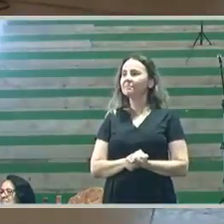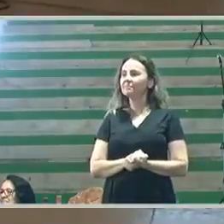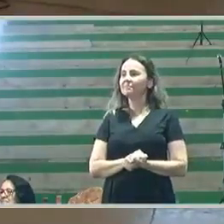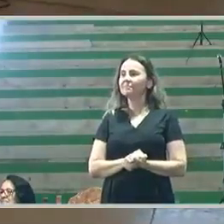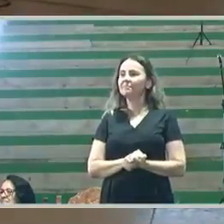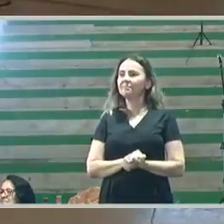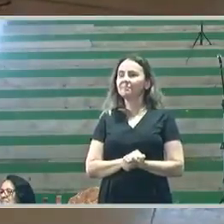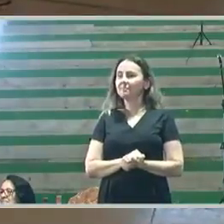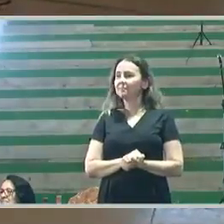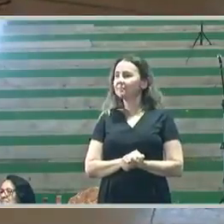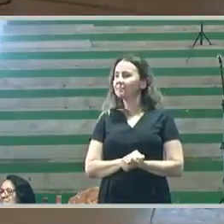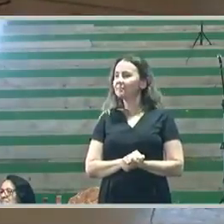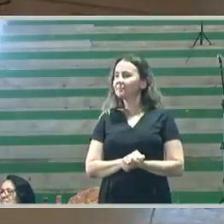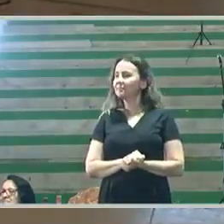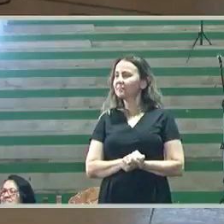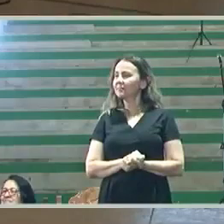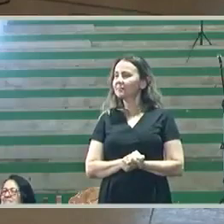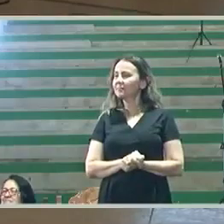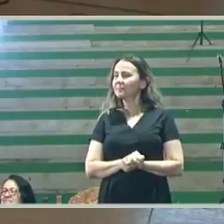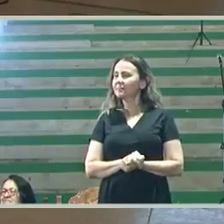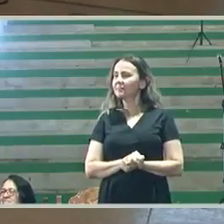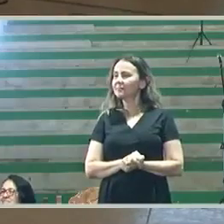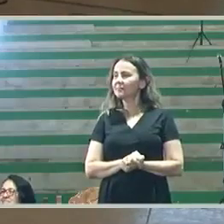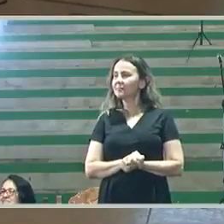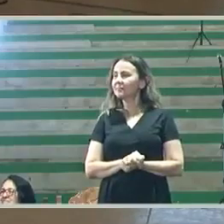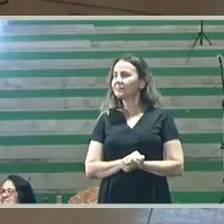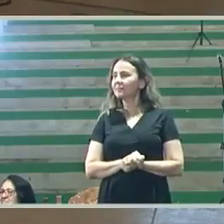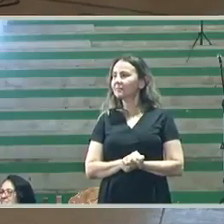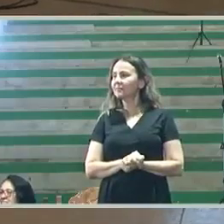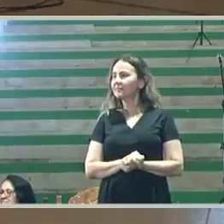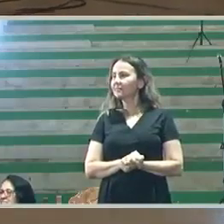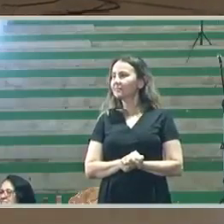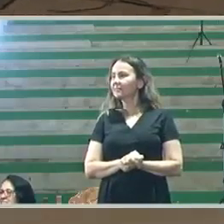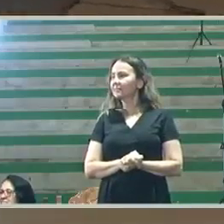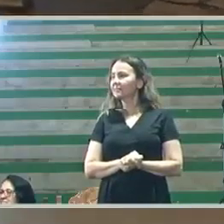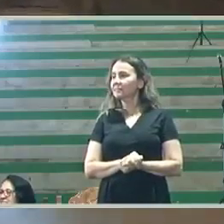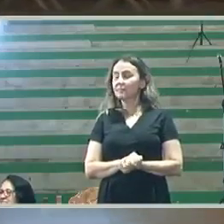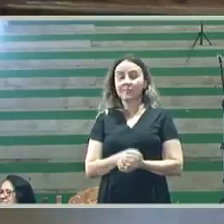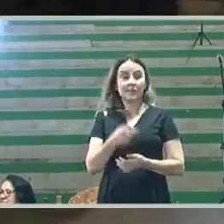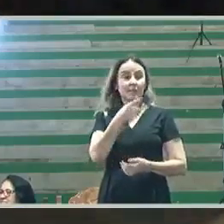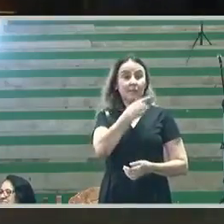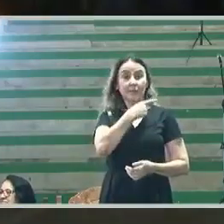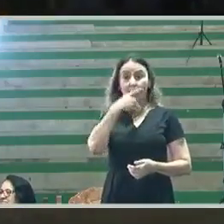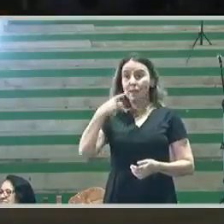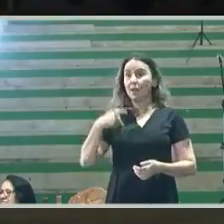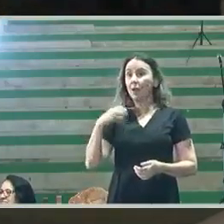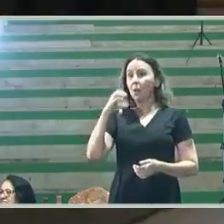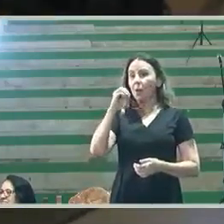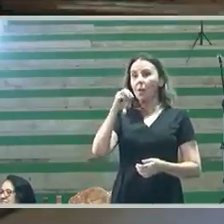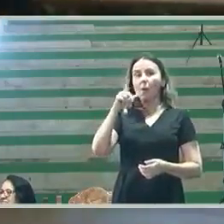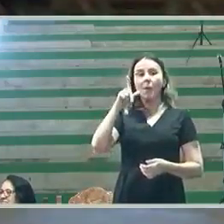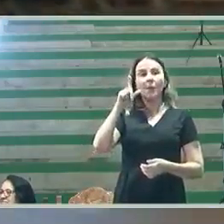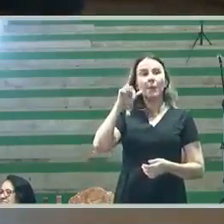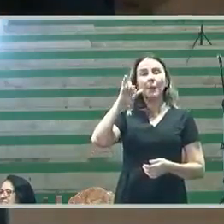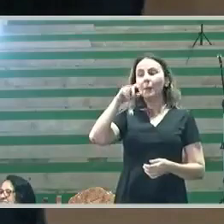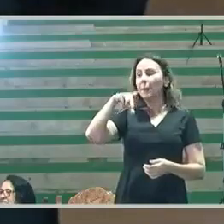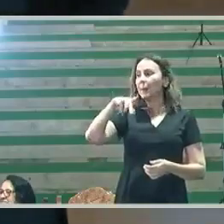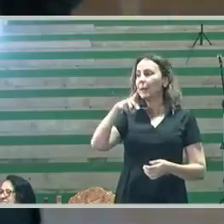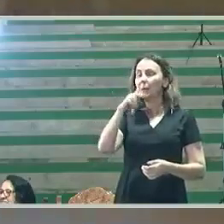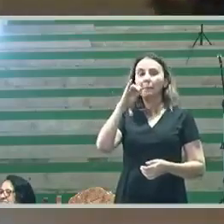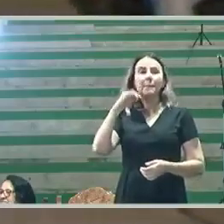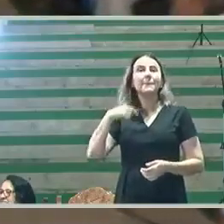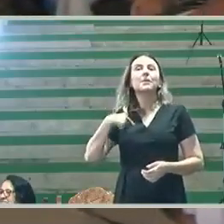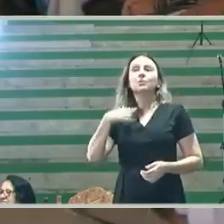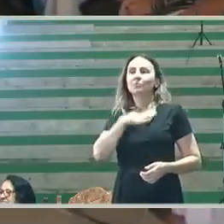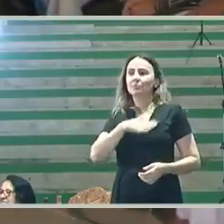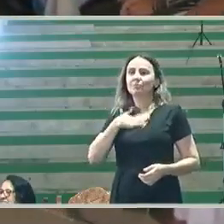Ah! Esse som de glória, eu gosto desse som aí. Pastor Olímpio, eu gosto disso aqui. Deixa eu ver se tem